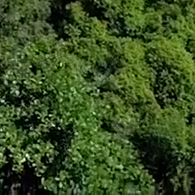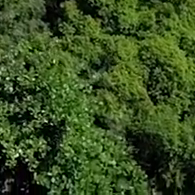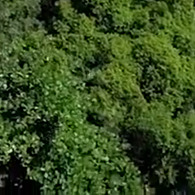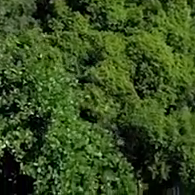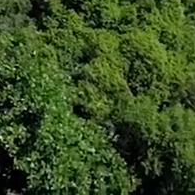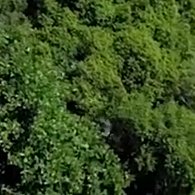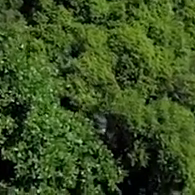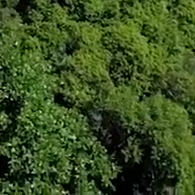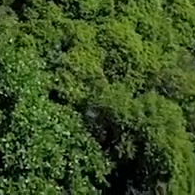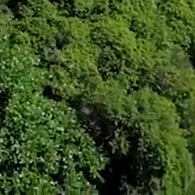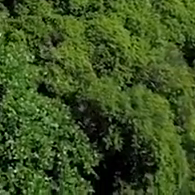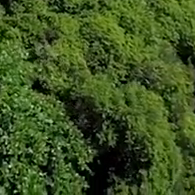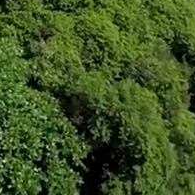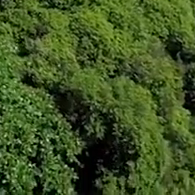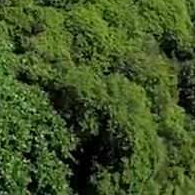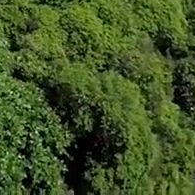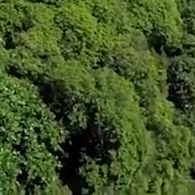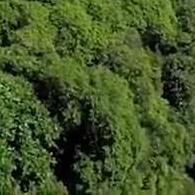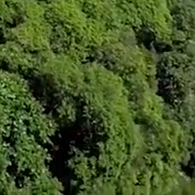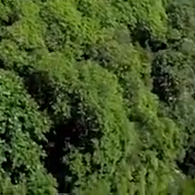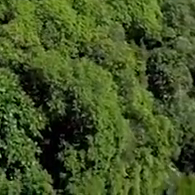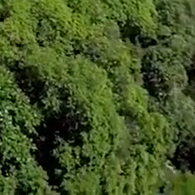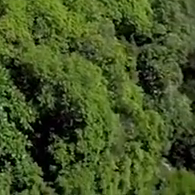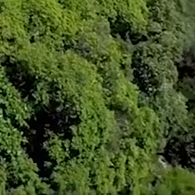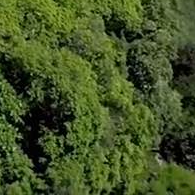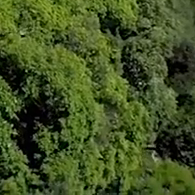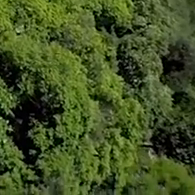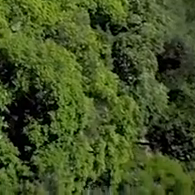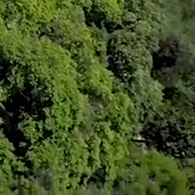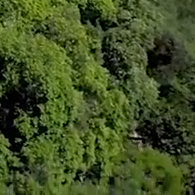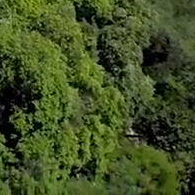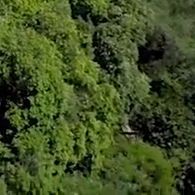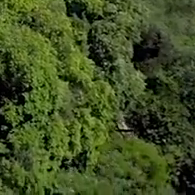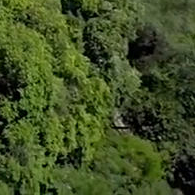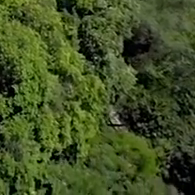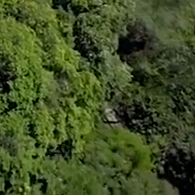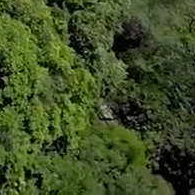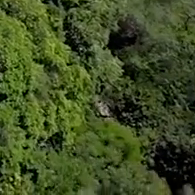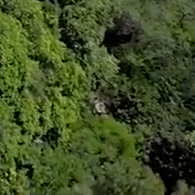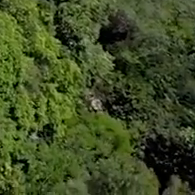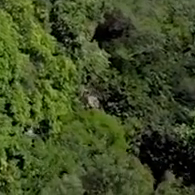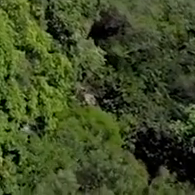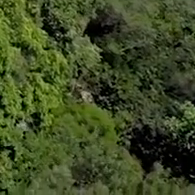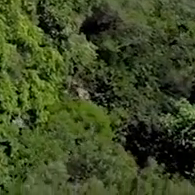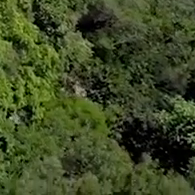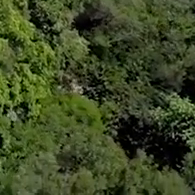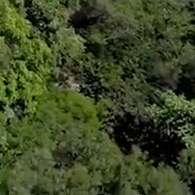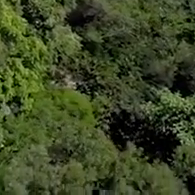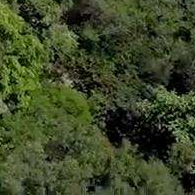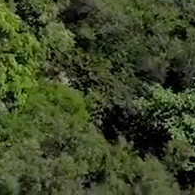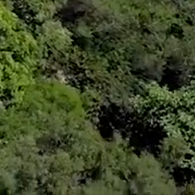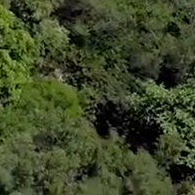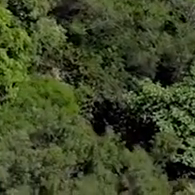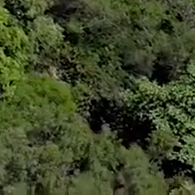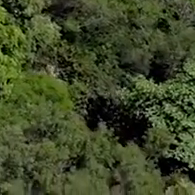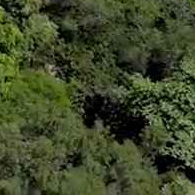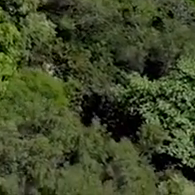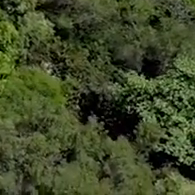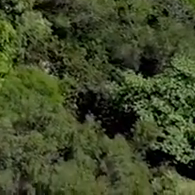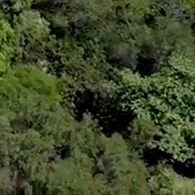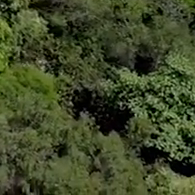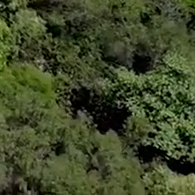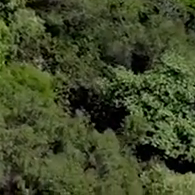E se fica difícil calcular o que é viver 100 anos, experimente contar o número de vezes em que o sol passou por essas